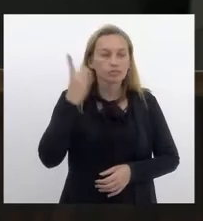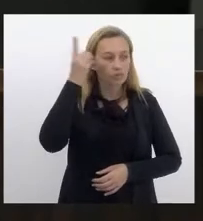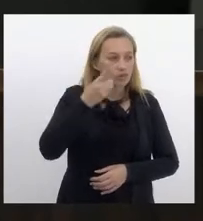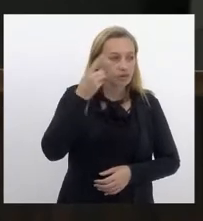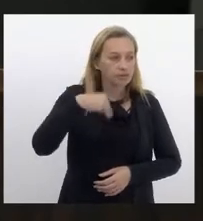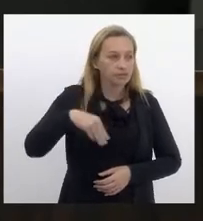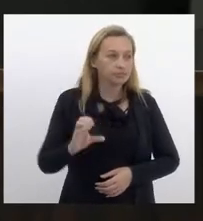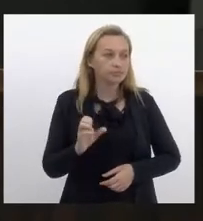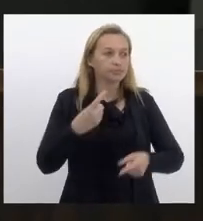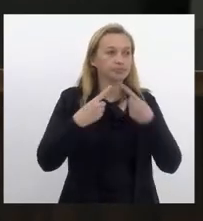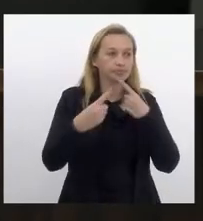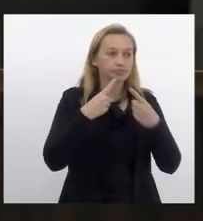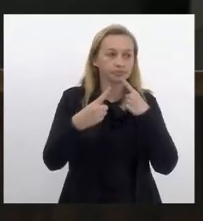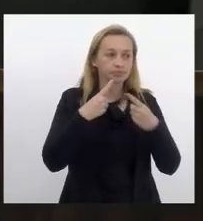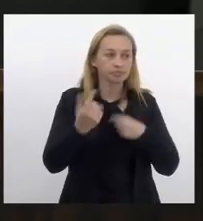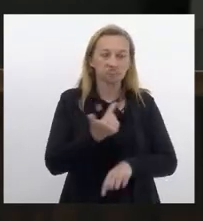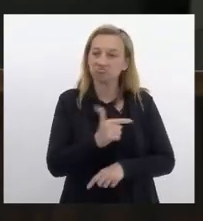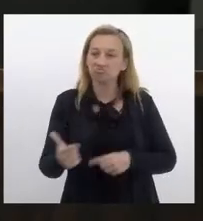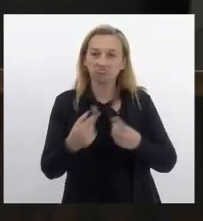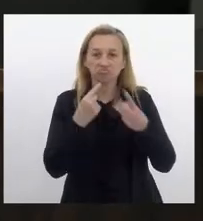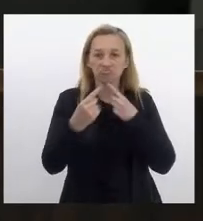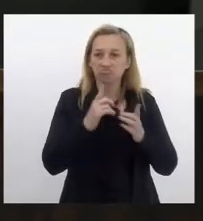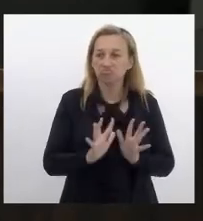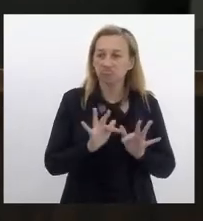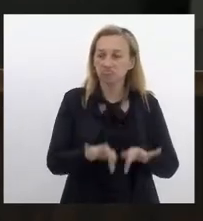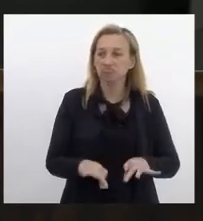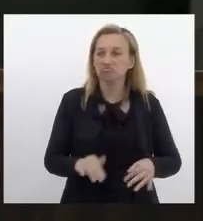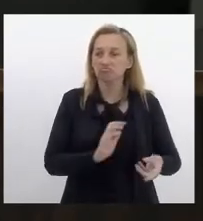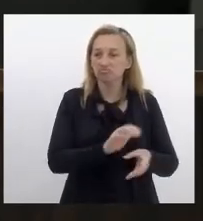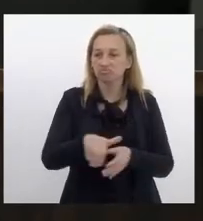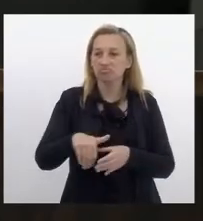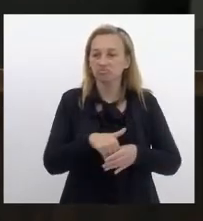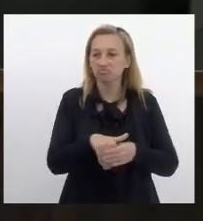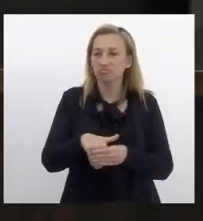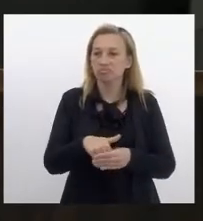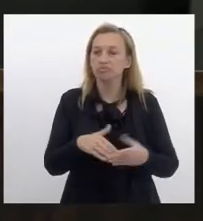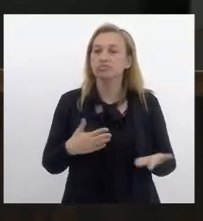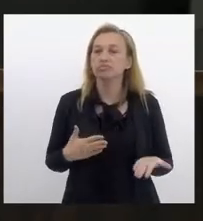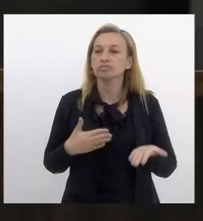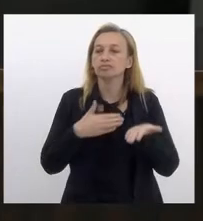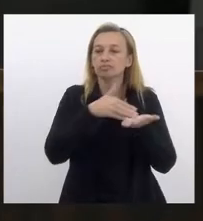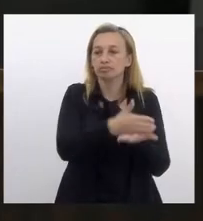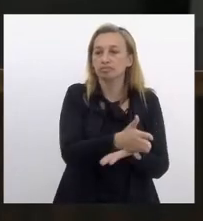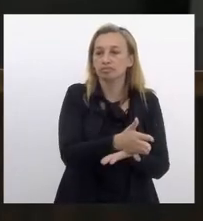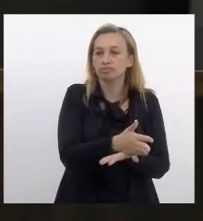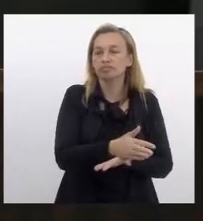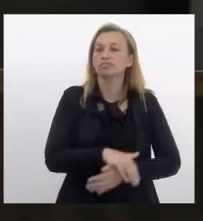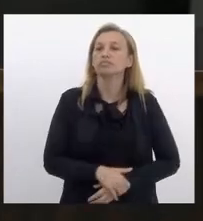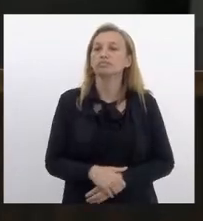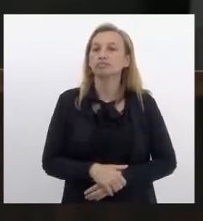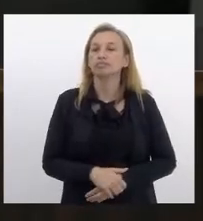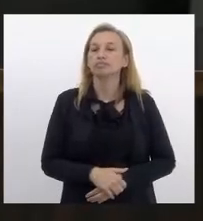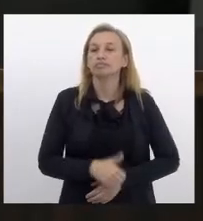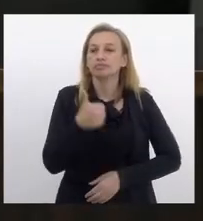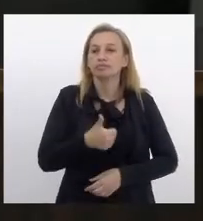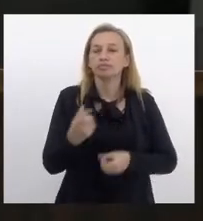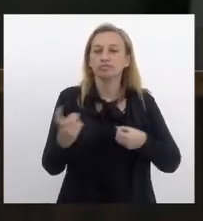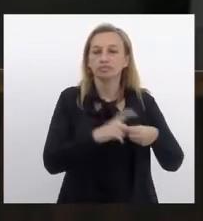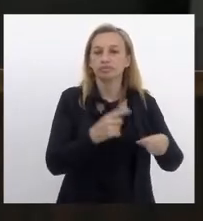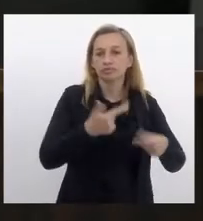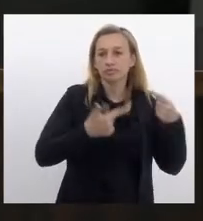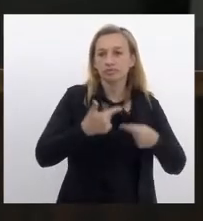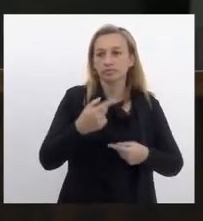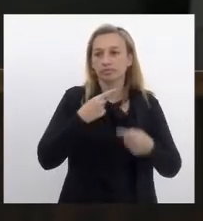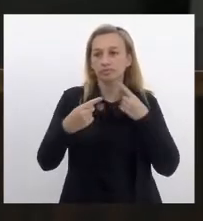Vando Família. Em discussão, nós vimos que queria discutir, encerrada a discussão, em votação, se os que aprovam permaneçam como estão aprovados, em primeira, retorna em